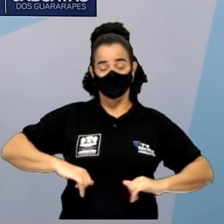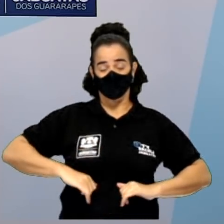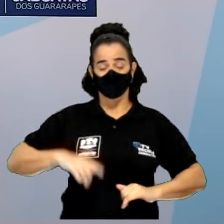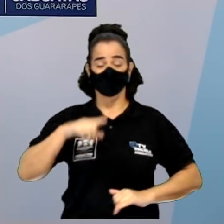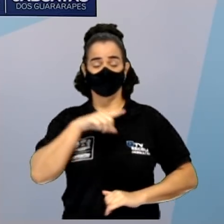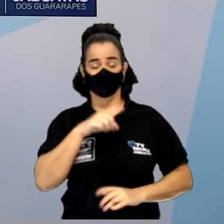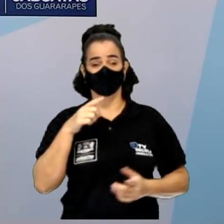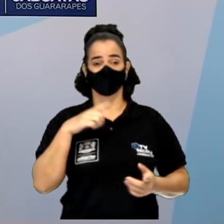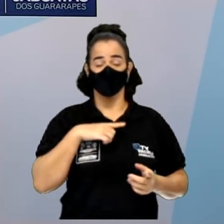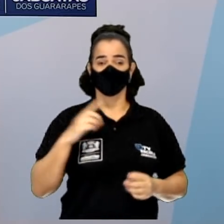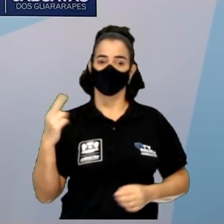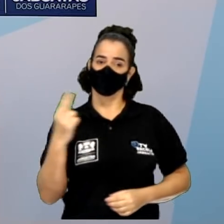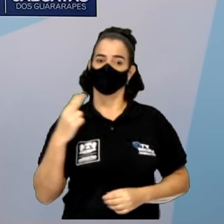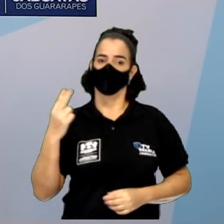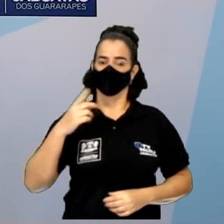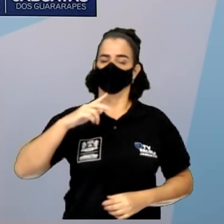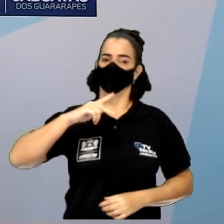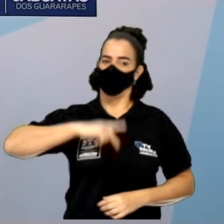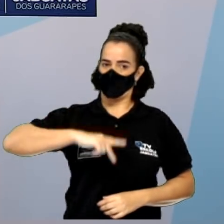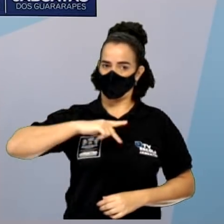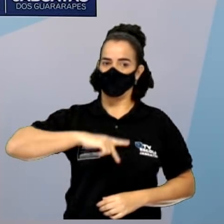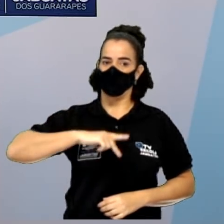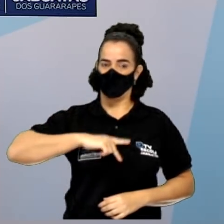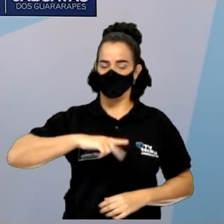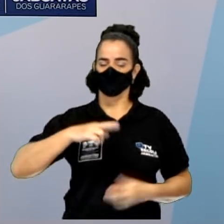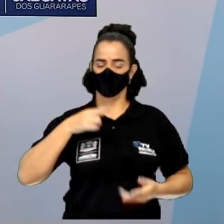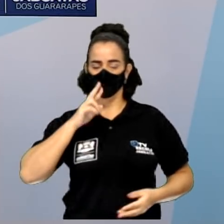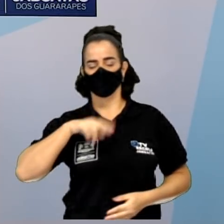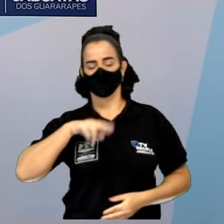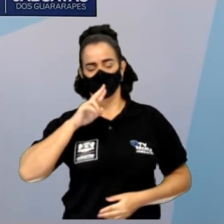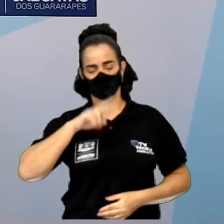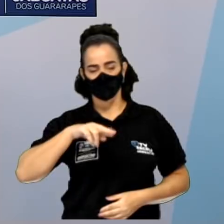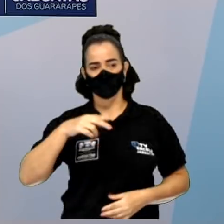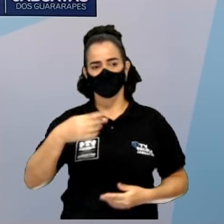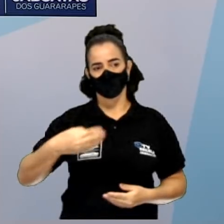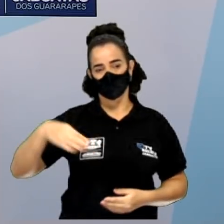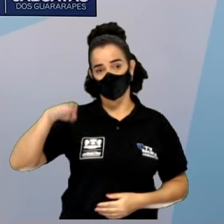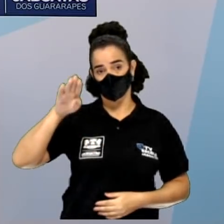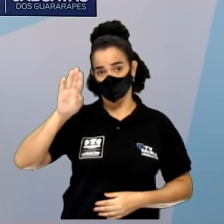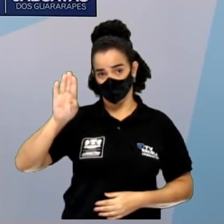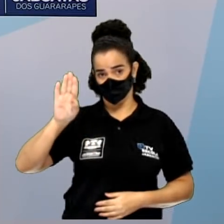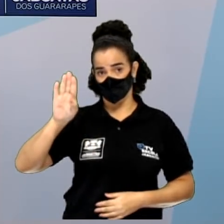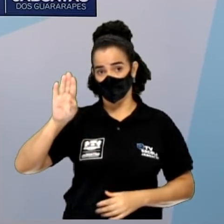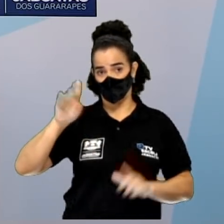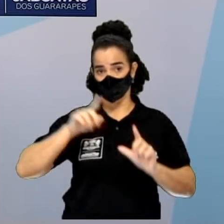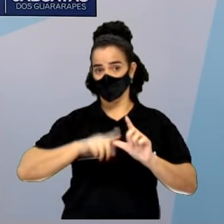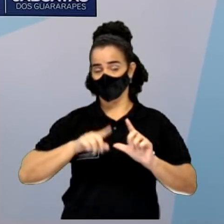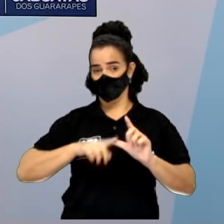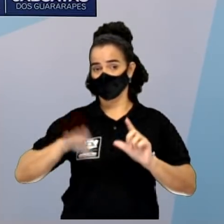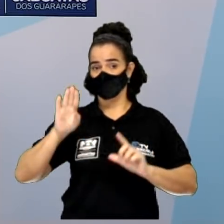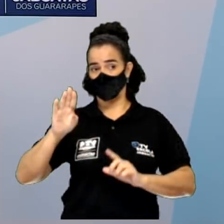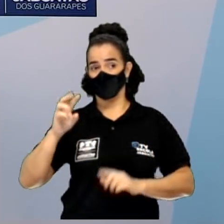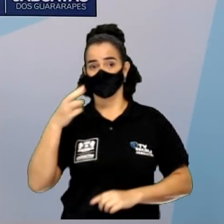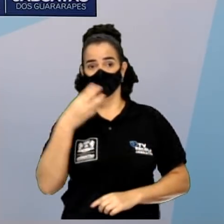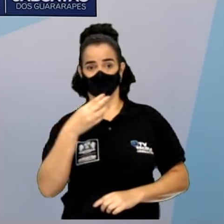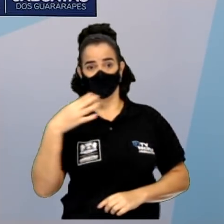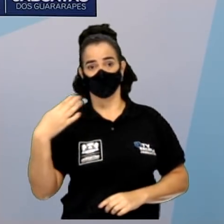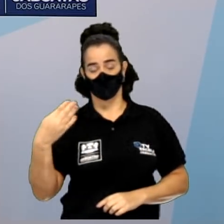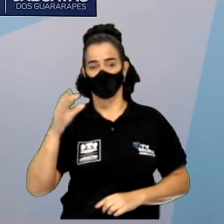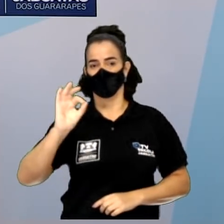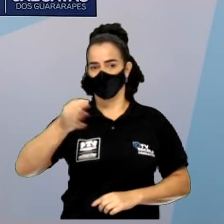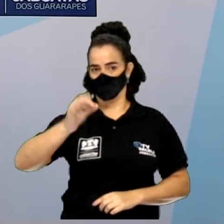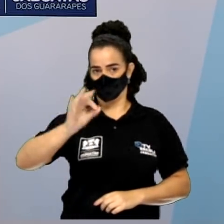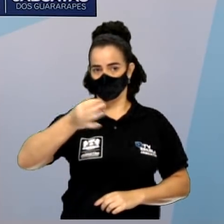faz uma referência pronominal aí. Então a gente tem como resposta o item B. 3 e 4 estão corretos. O primeiro tem valor